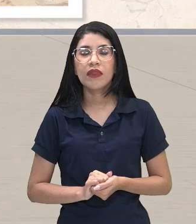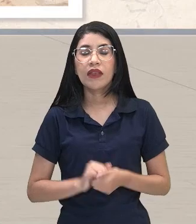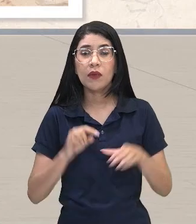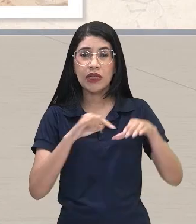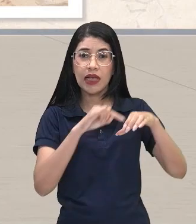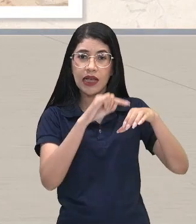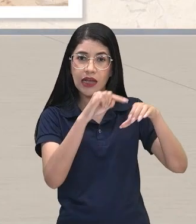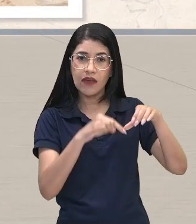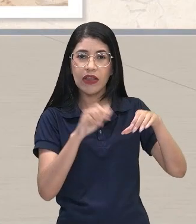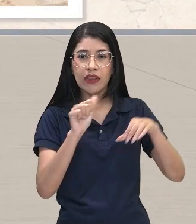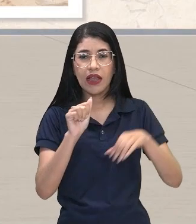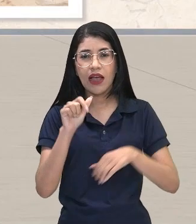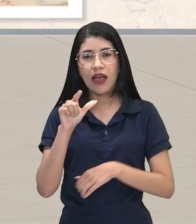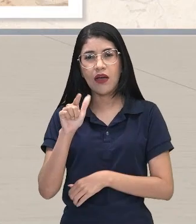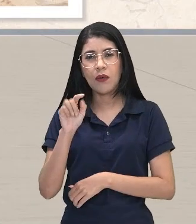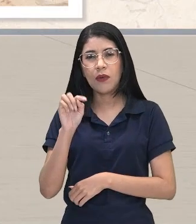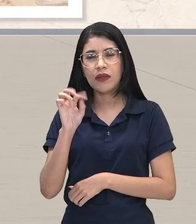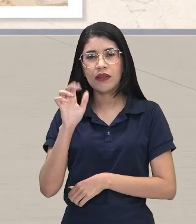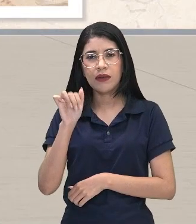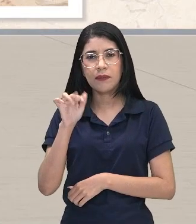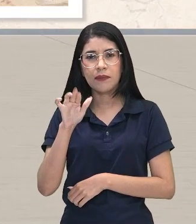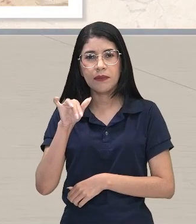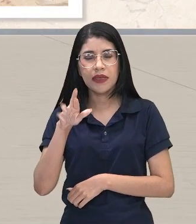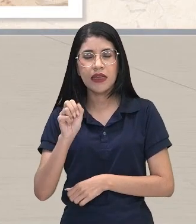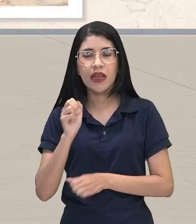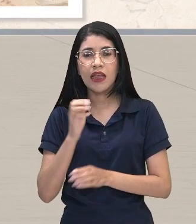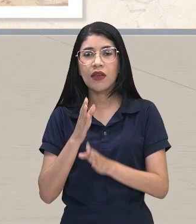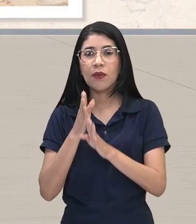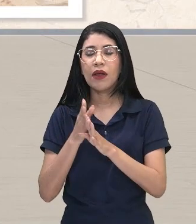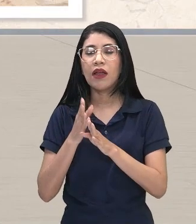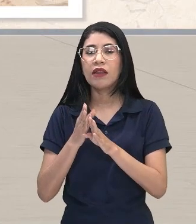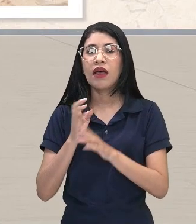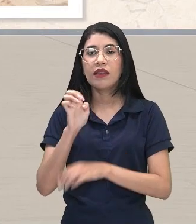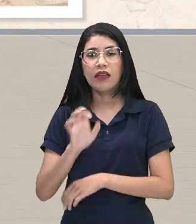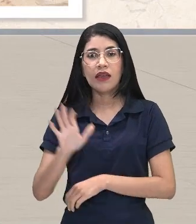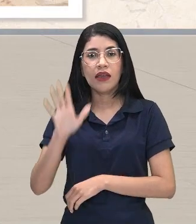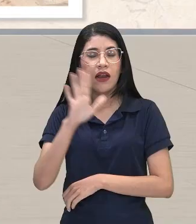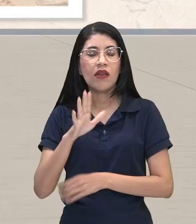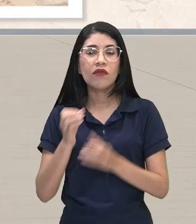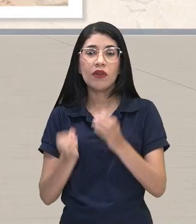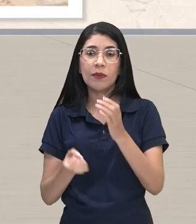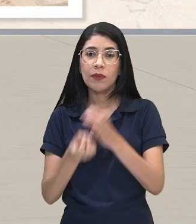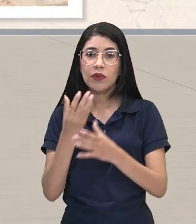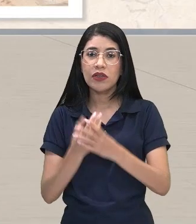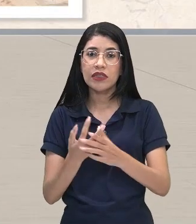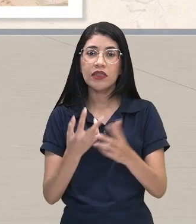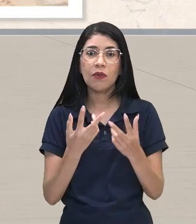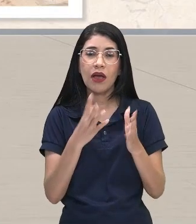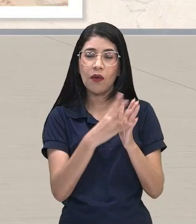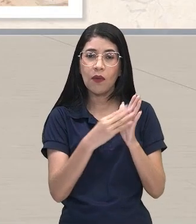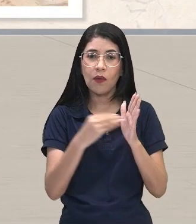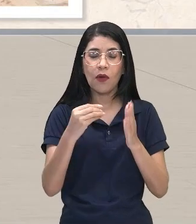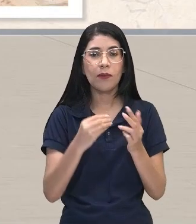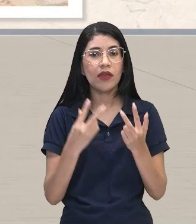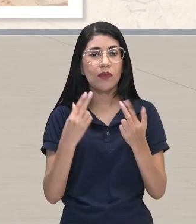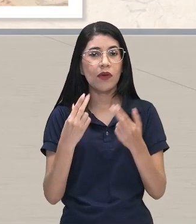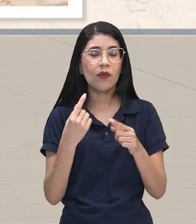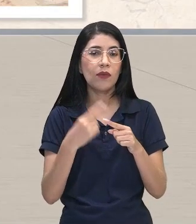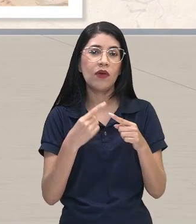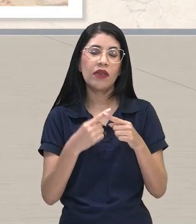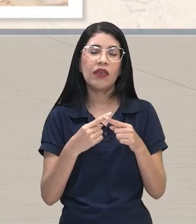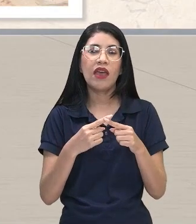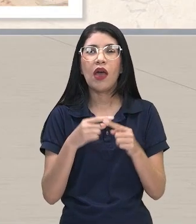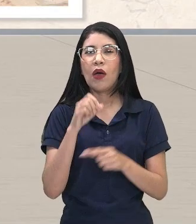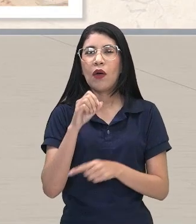Altamira, ela fica na Europa. E ela foi construída uma réplica, visto que a respiração